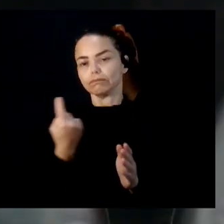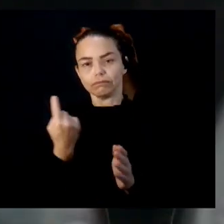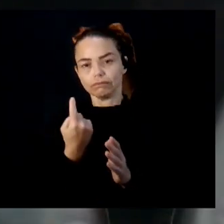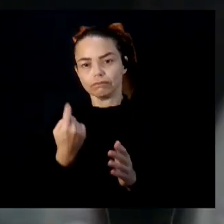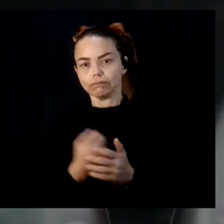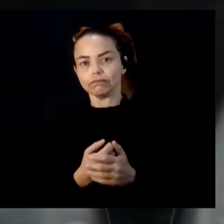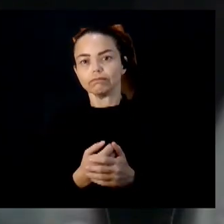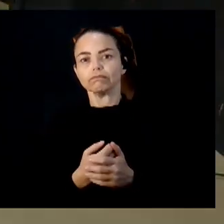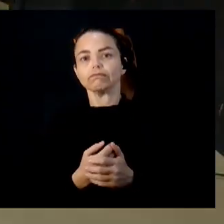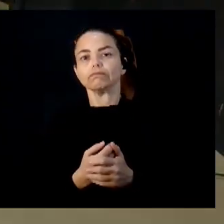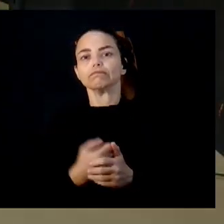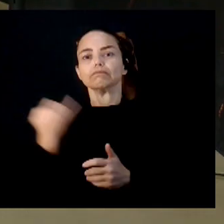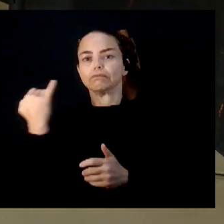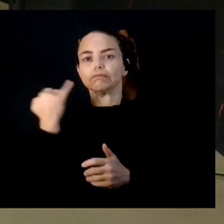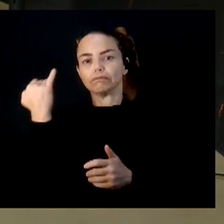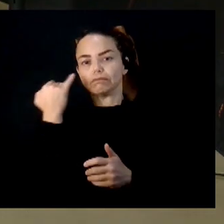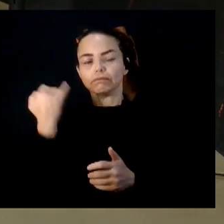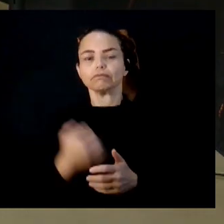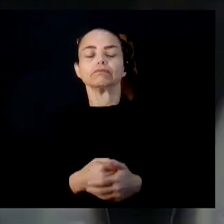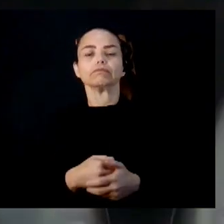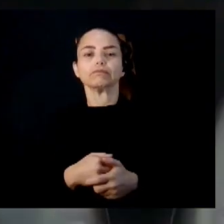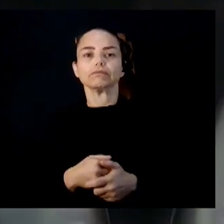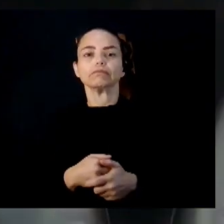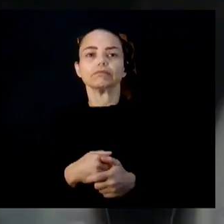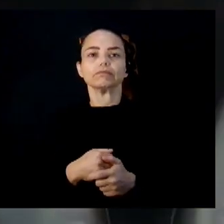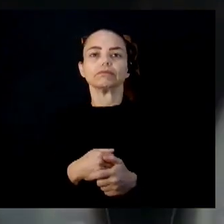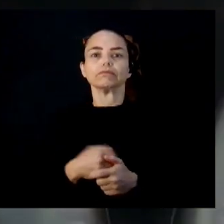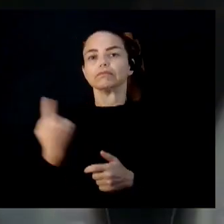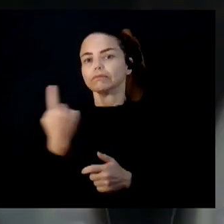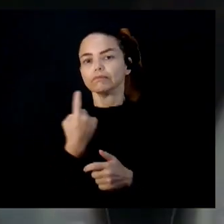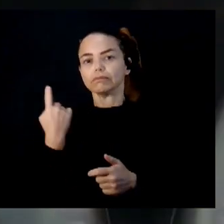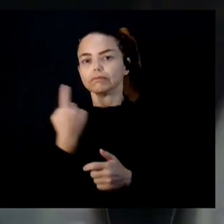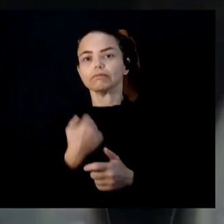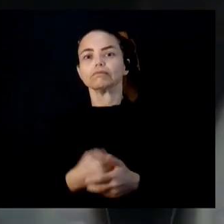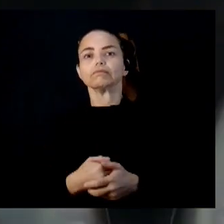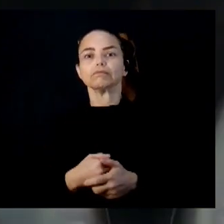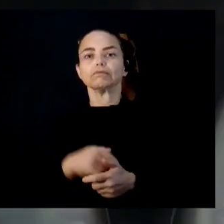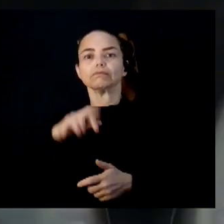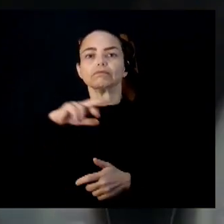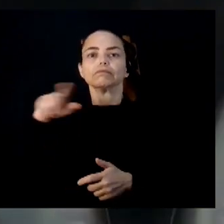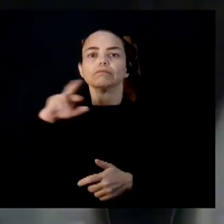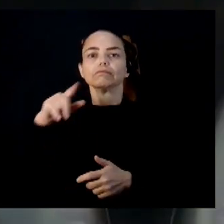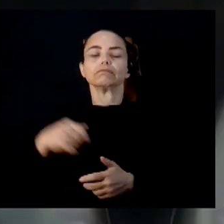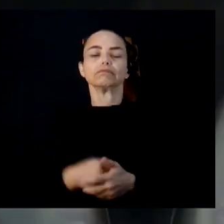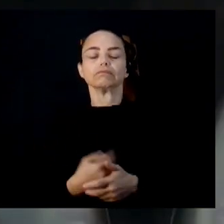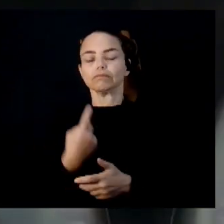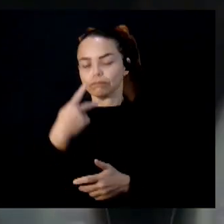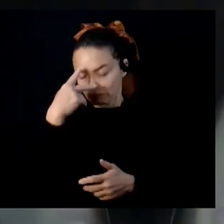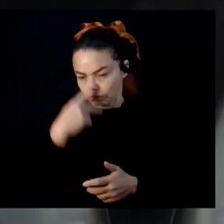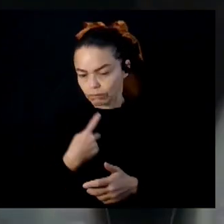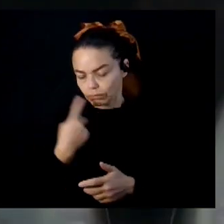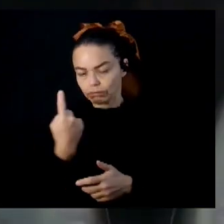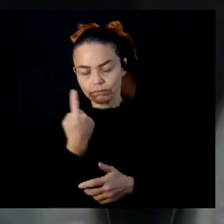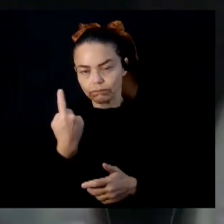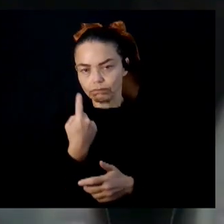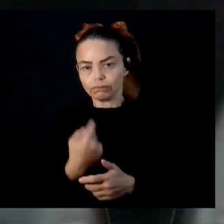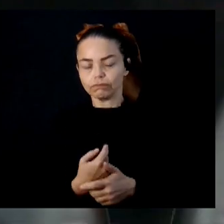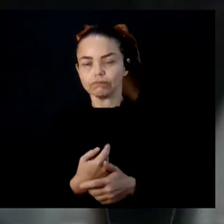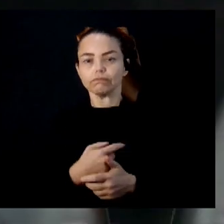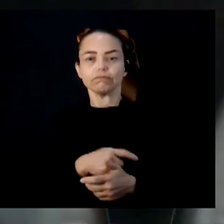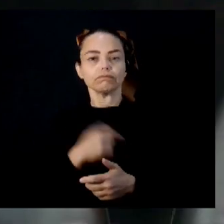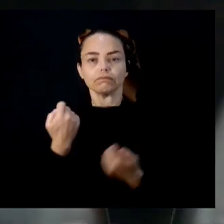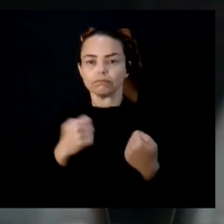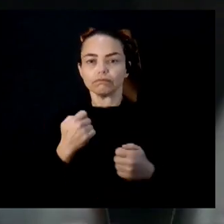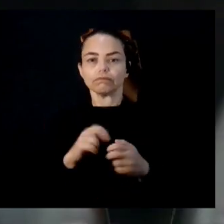é importante. É importante. Individualidade é muito diferente de individualismo. Tá. Né? Então, assim, a gente precisa, numa relação, a